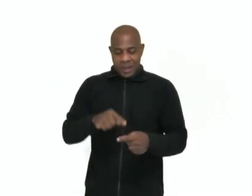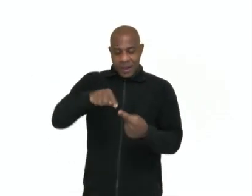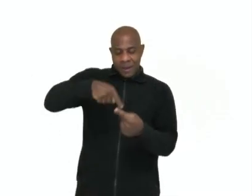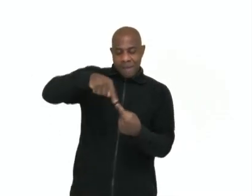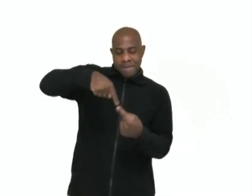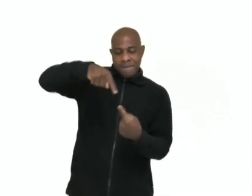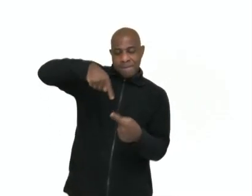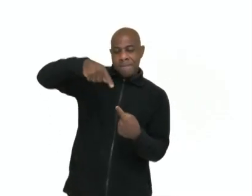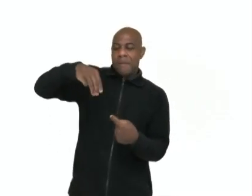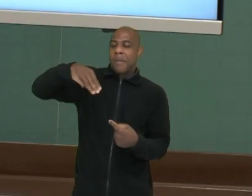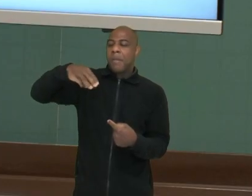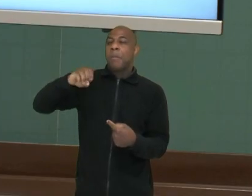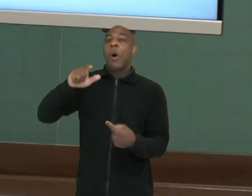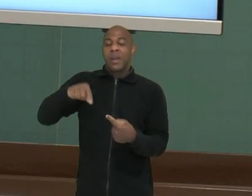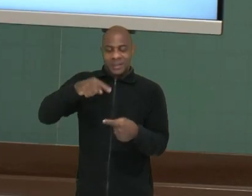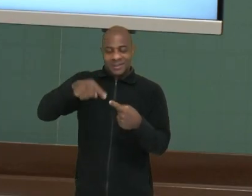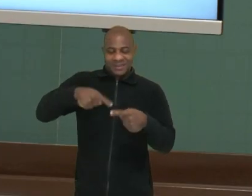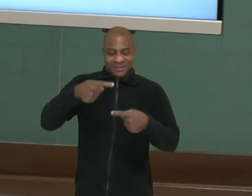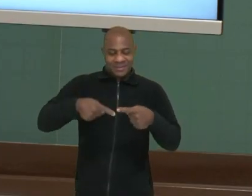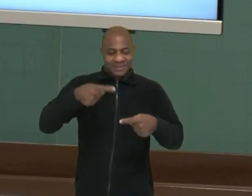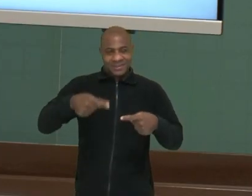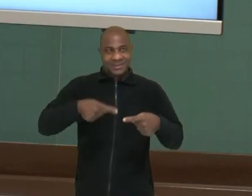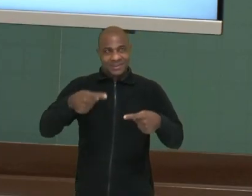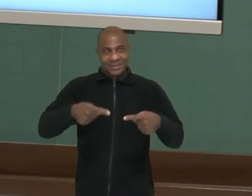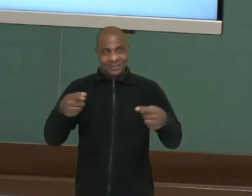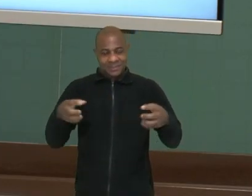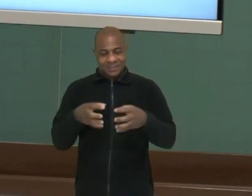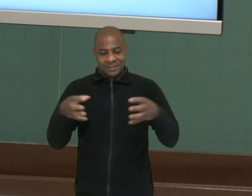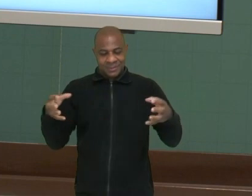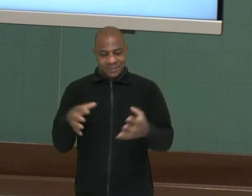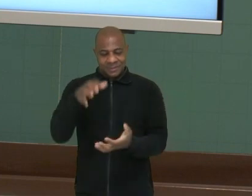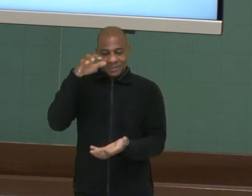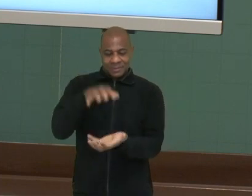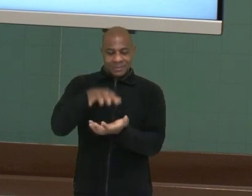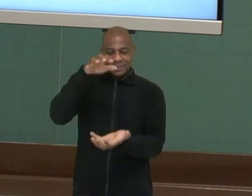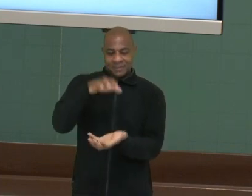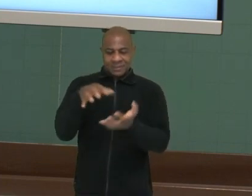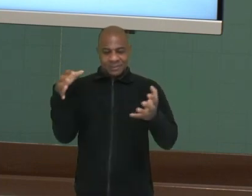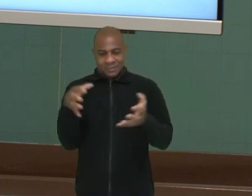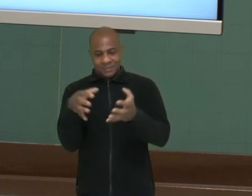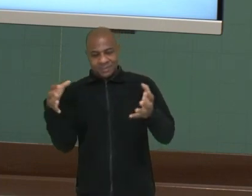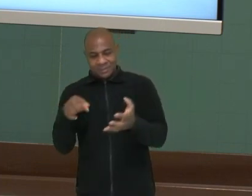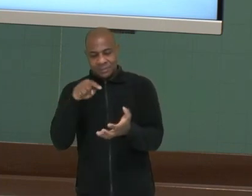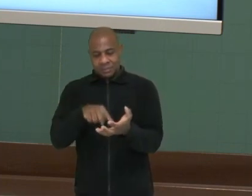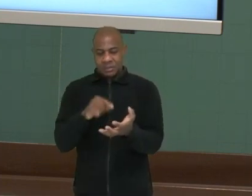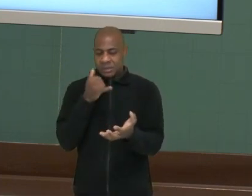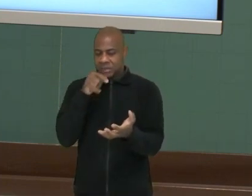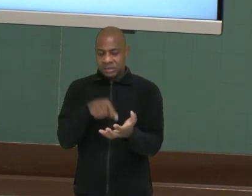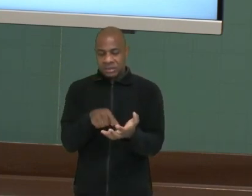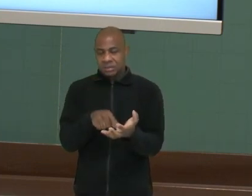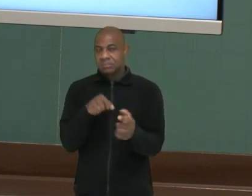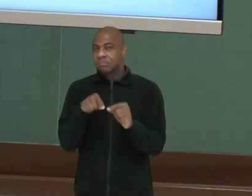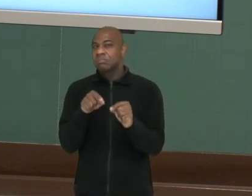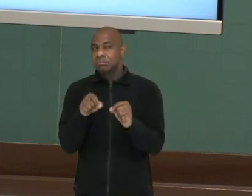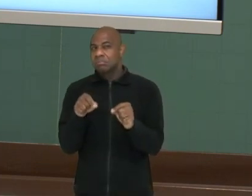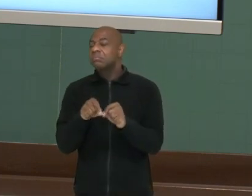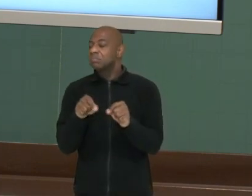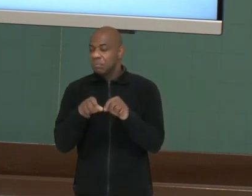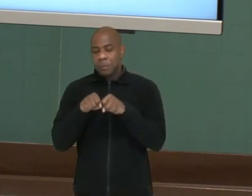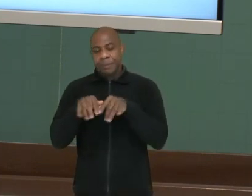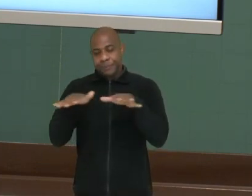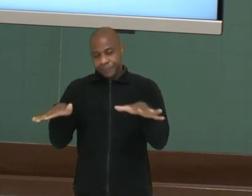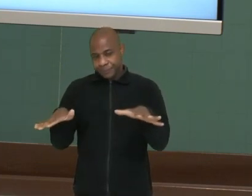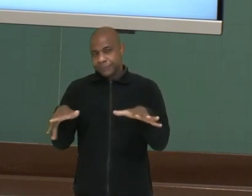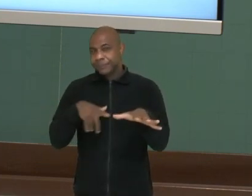na horizontal. Você pega uma molinha, você começa a perturbar ela na horizontal. Essa energia, ela vai se propagar também na